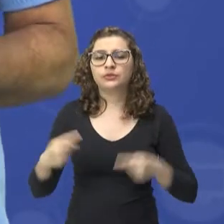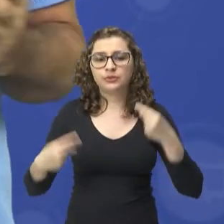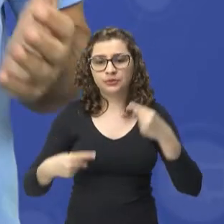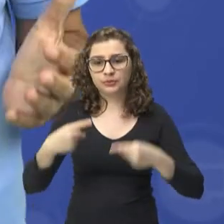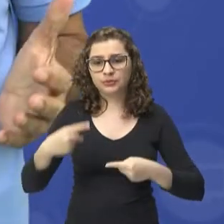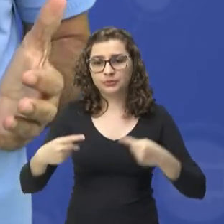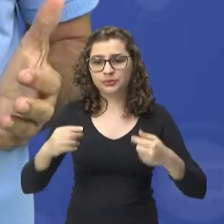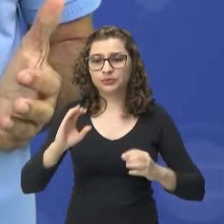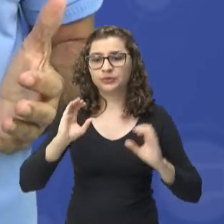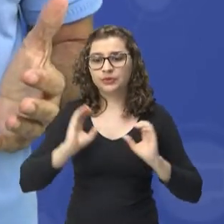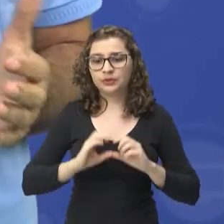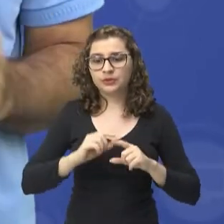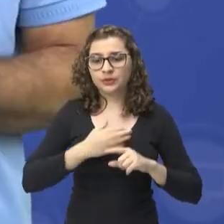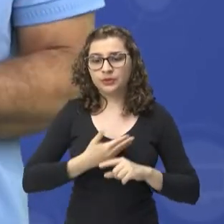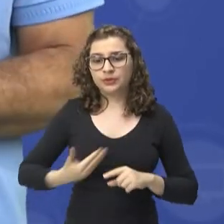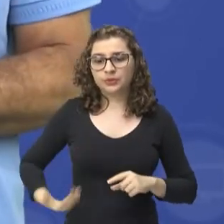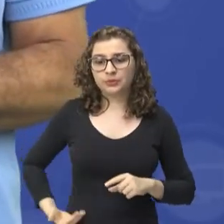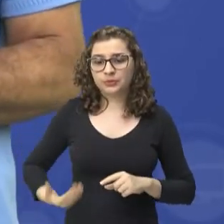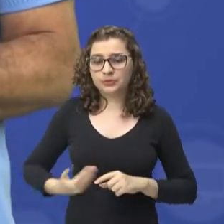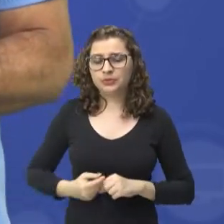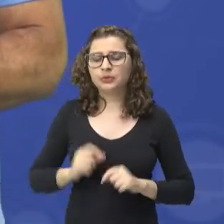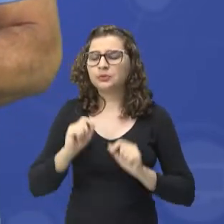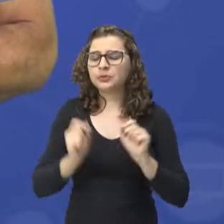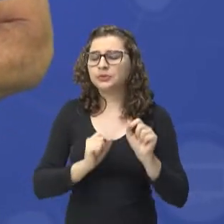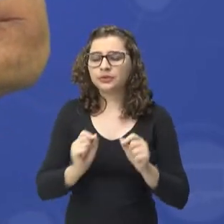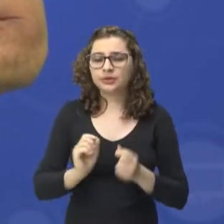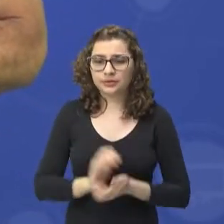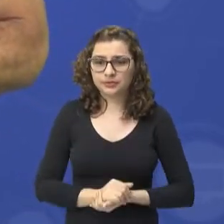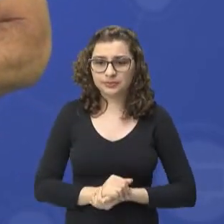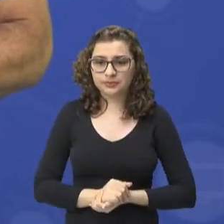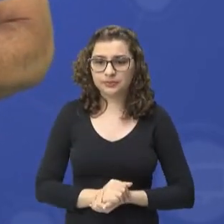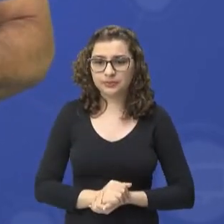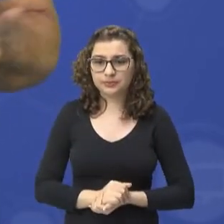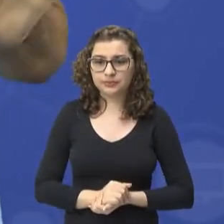O que é isso? Então, o que são políticas públicas?